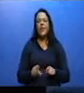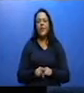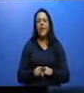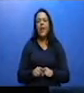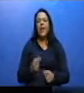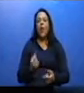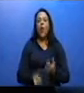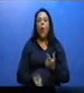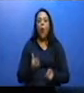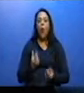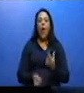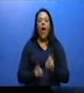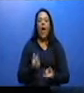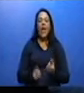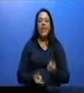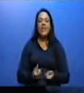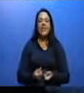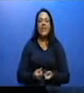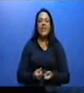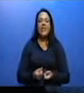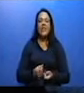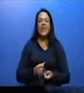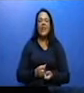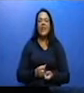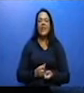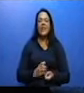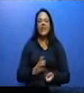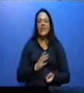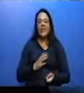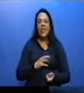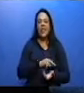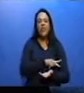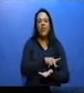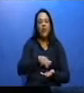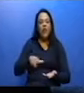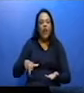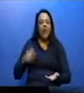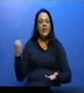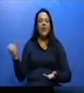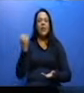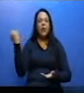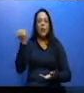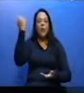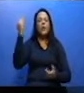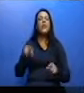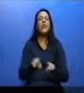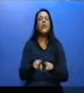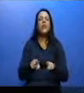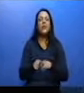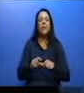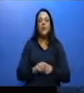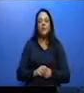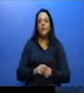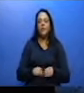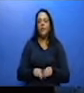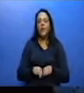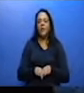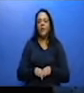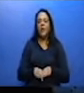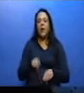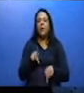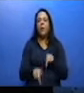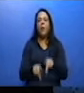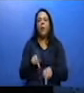além da capital, existem outras cidades que também são importantes. A população,